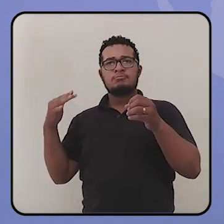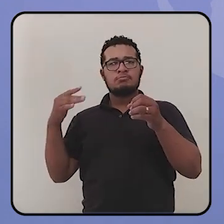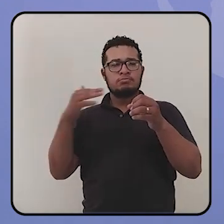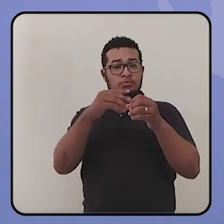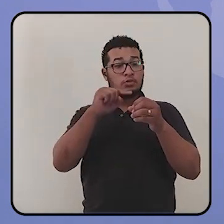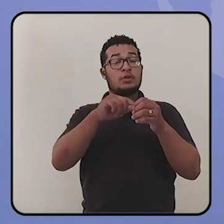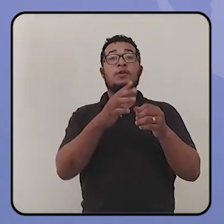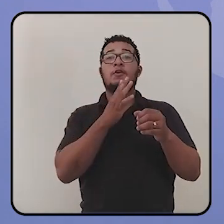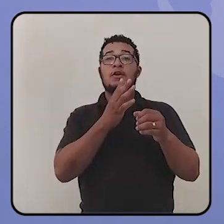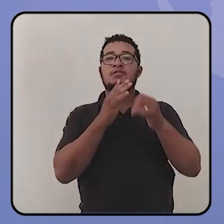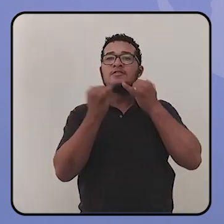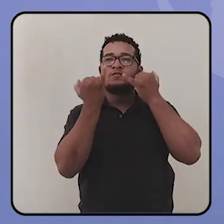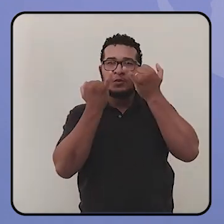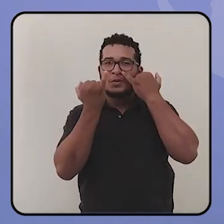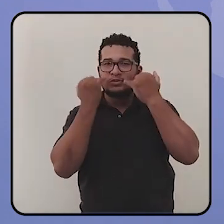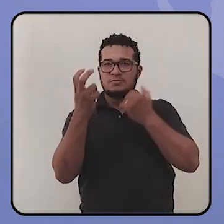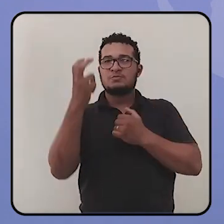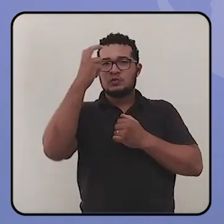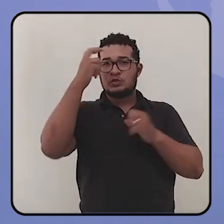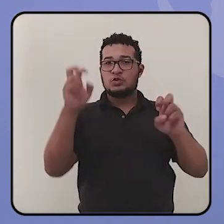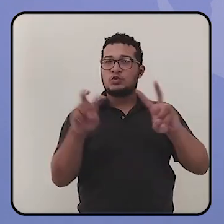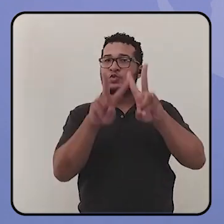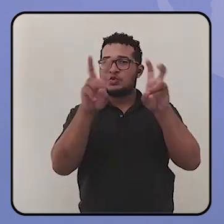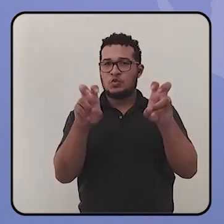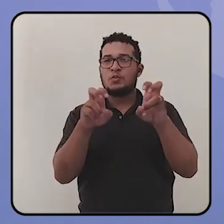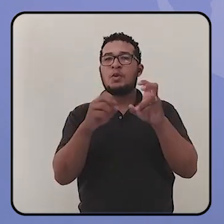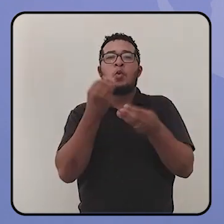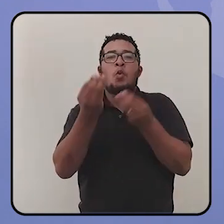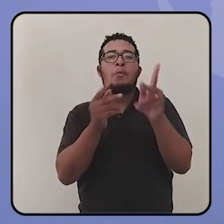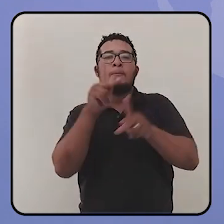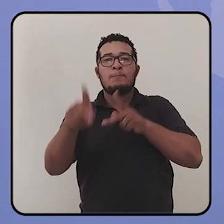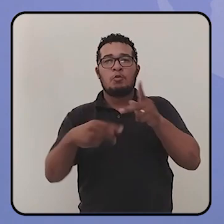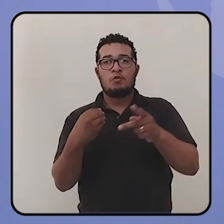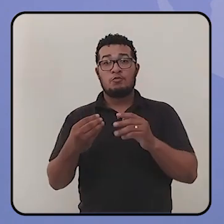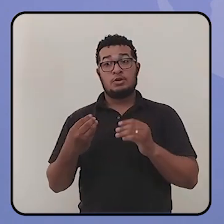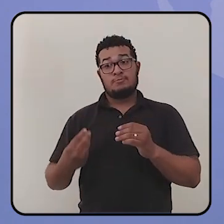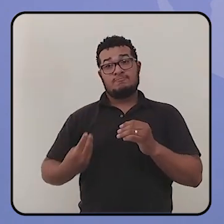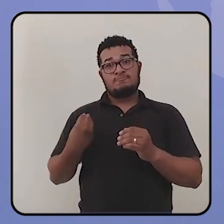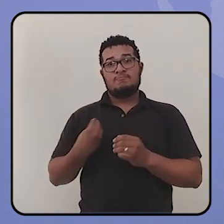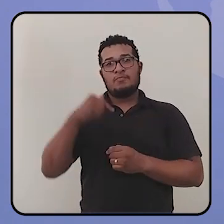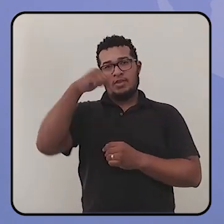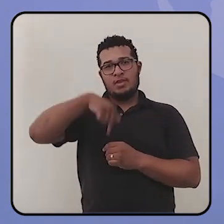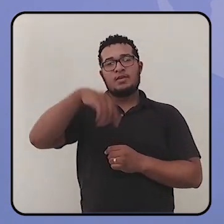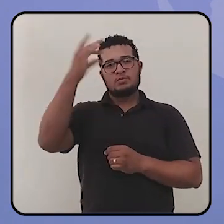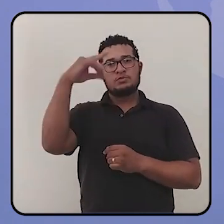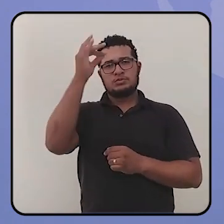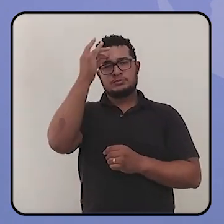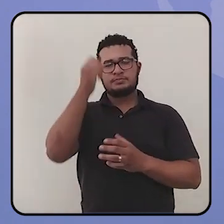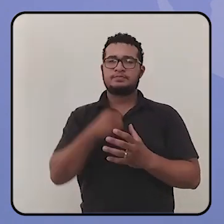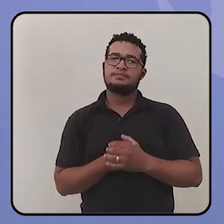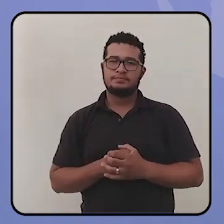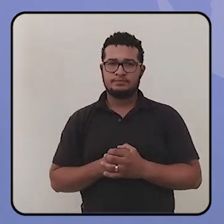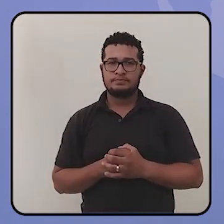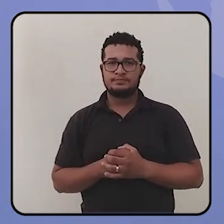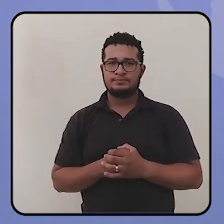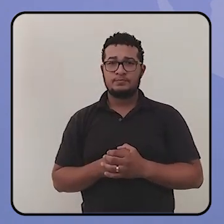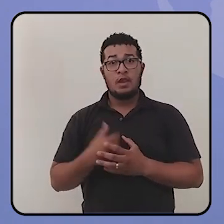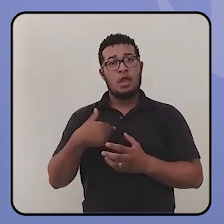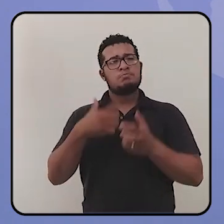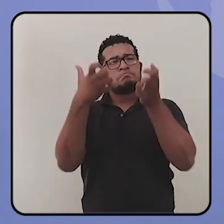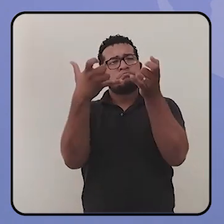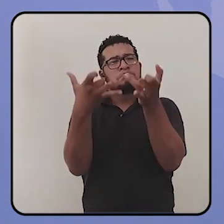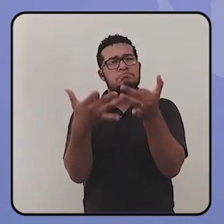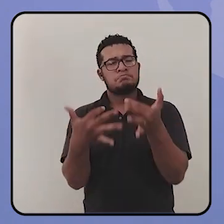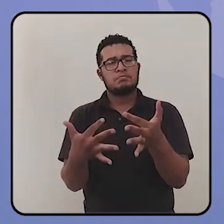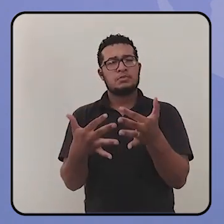conhecer essas informações culturais sobre os povos que habitavam o nosso estado. Eu falo muito isso, meus queridos alunos,